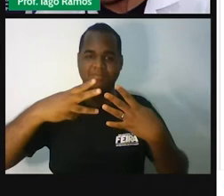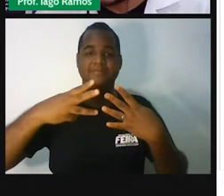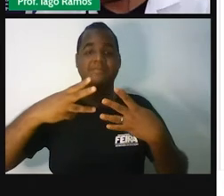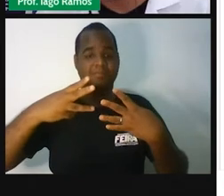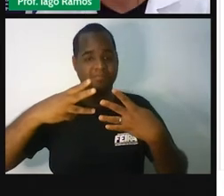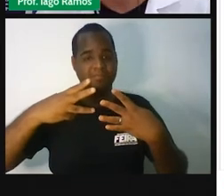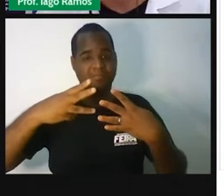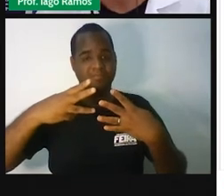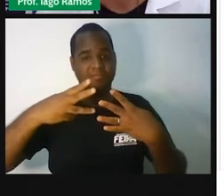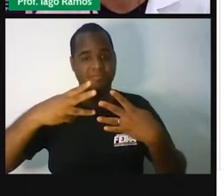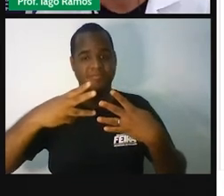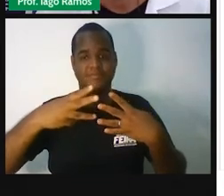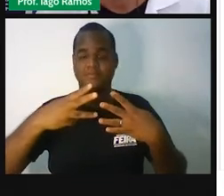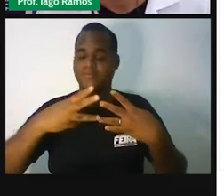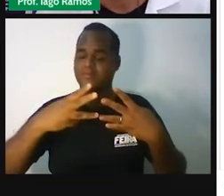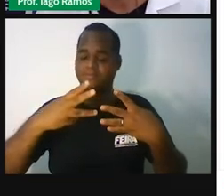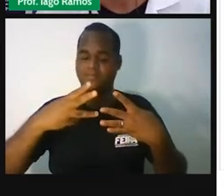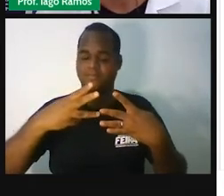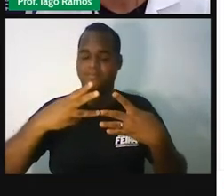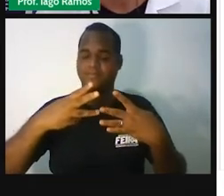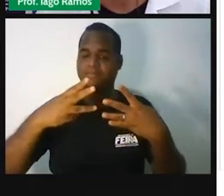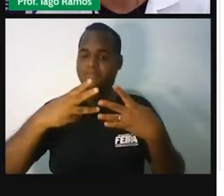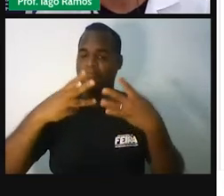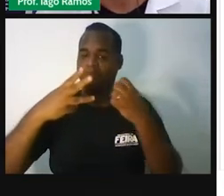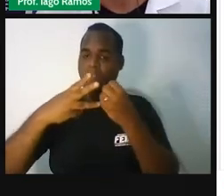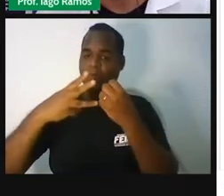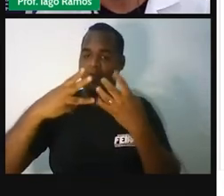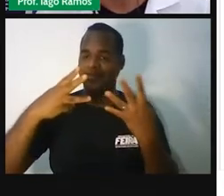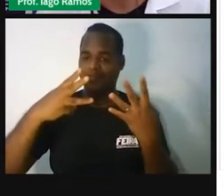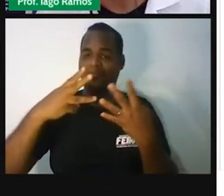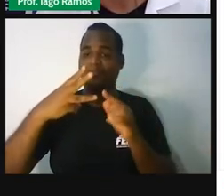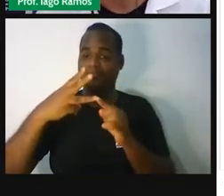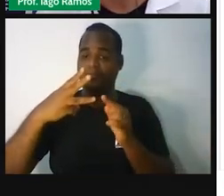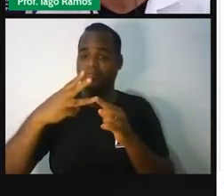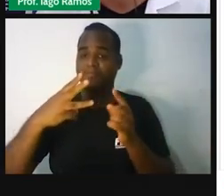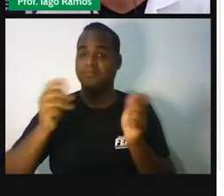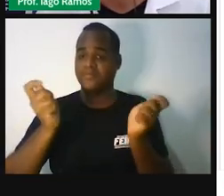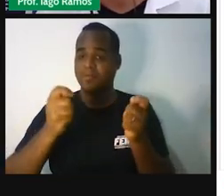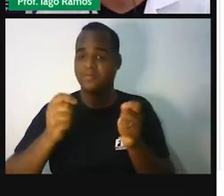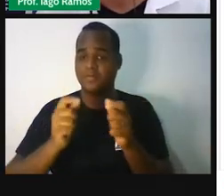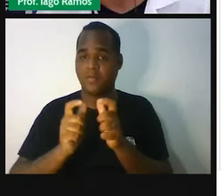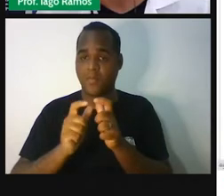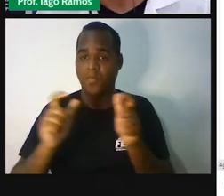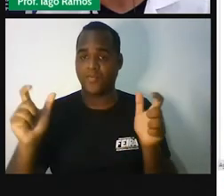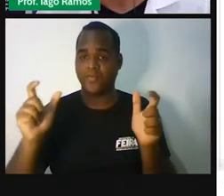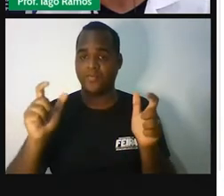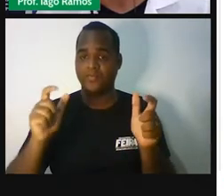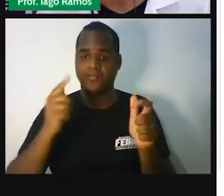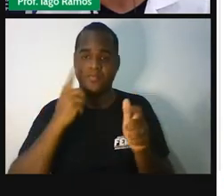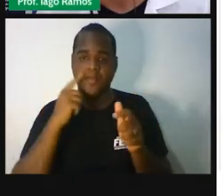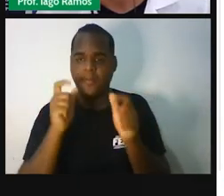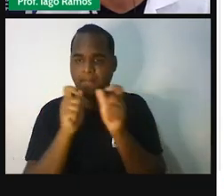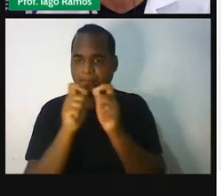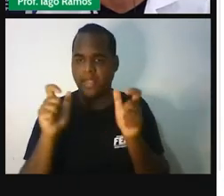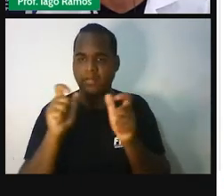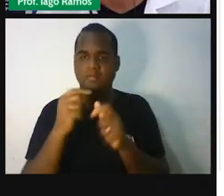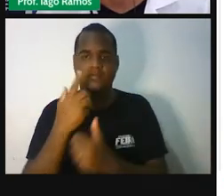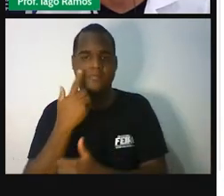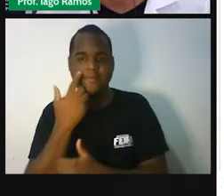quatro opções, desculpa, para a terceira pipa. Vamos aumentar isso, né? Vamos deixar maior para a gente